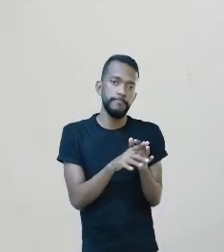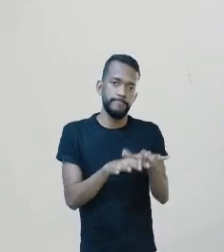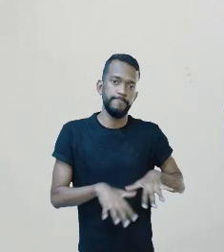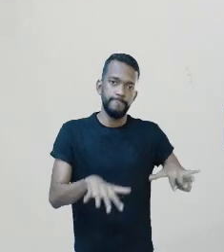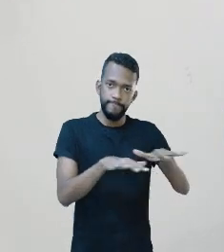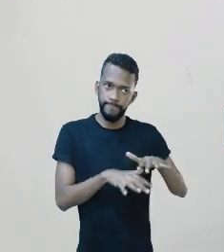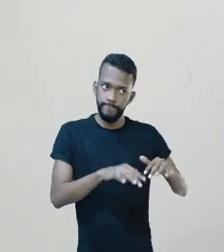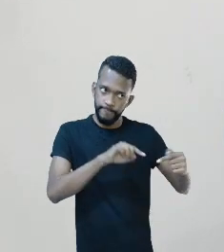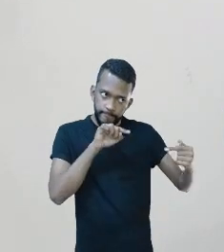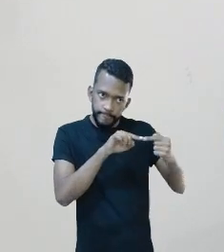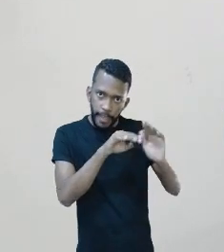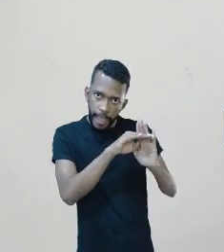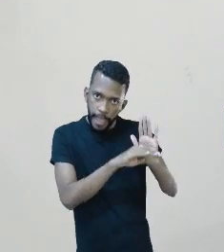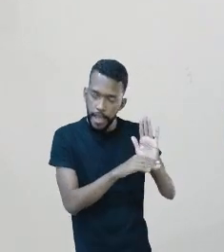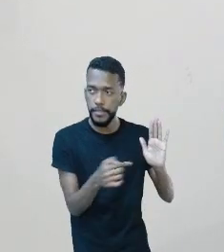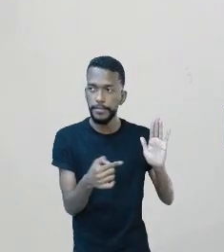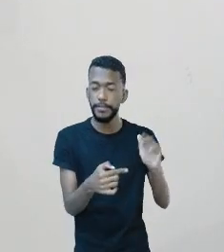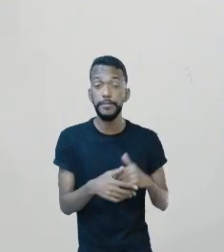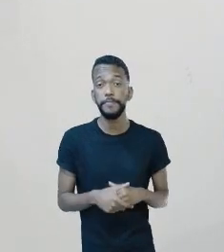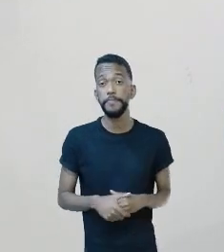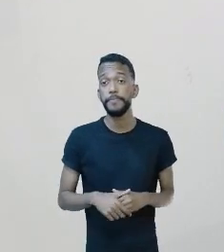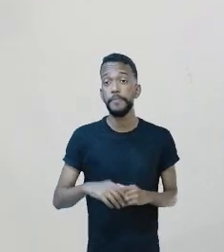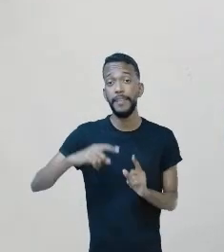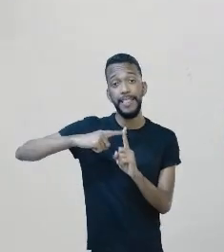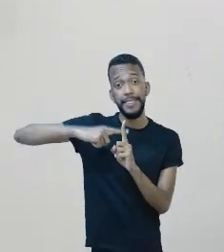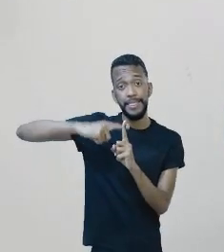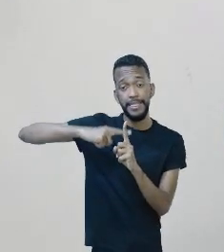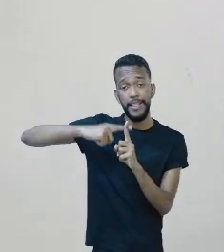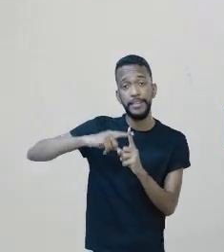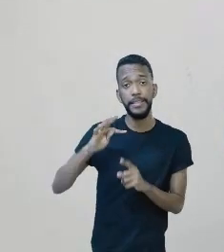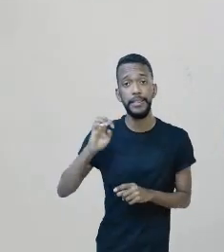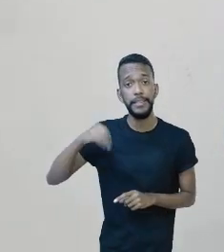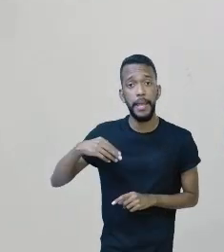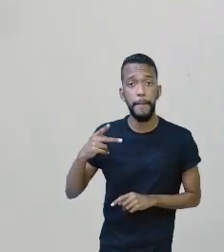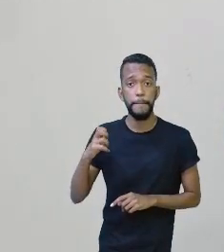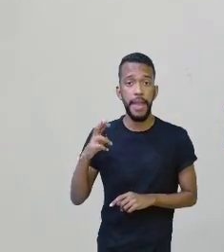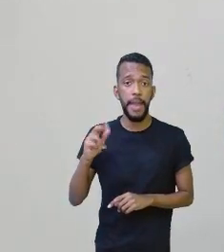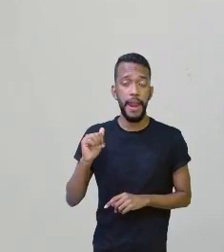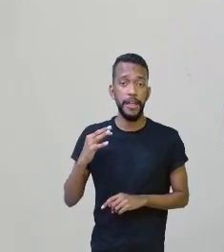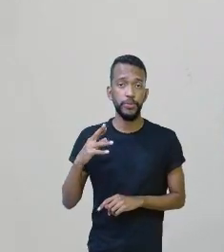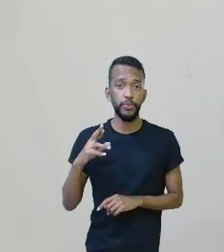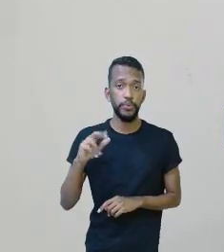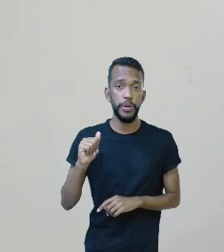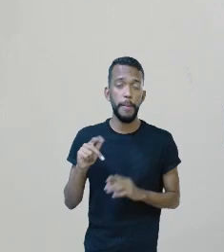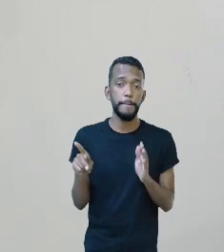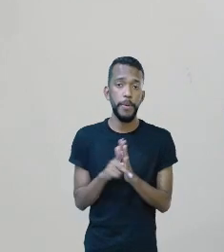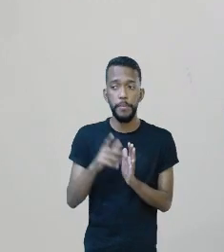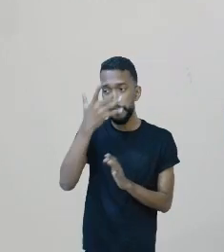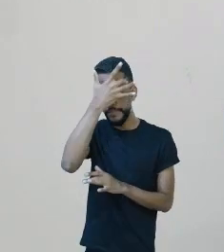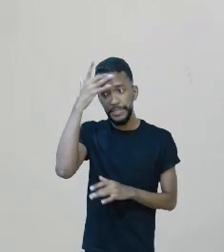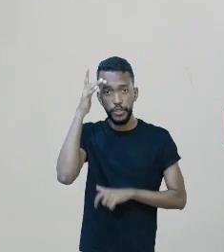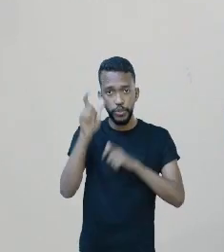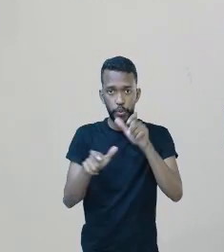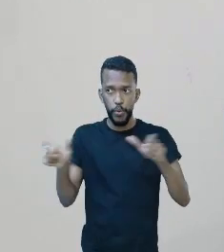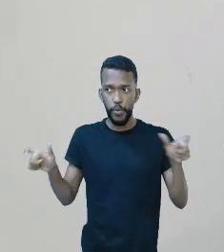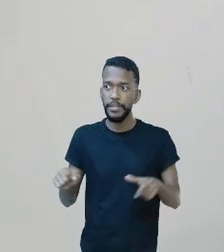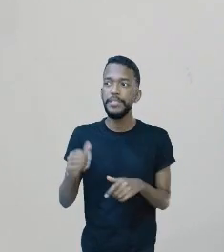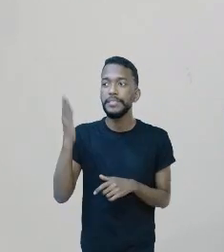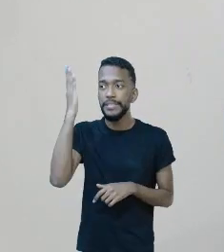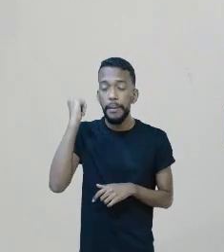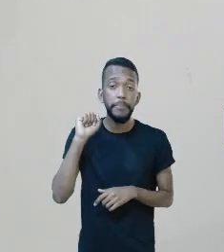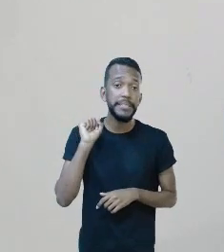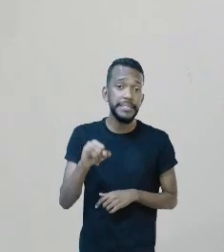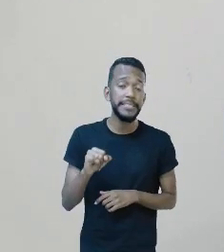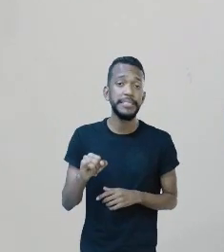né? Então, a temperatura, ela serve para medir a temperatura das pessoas, saber se o clima